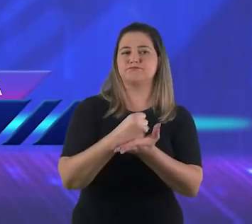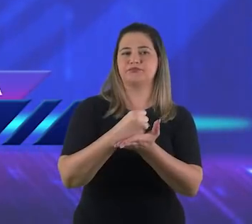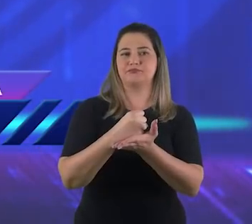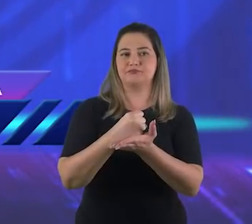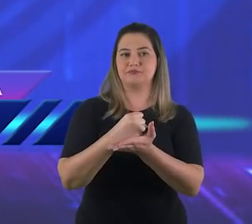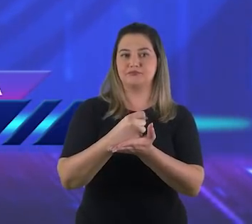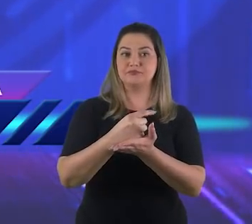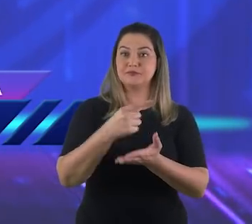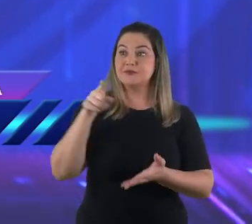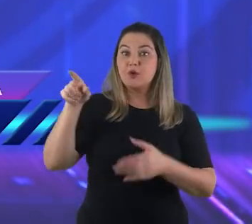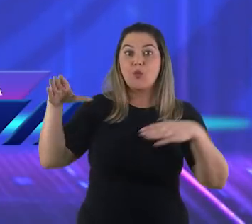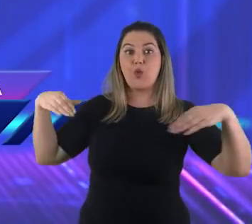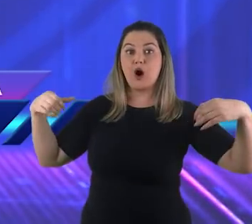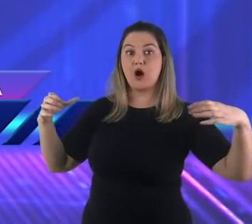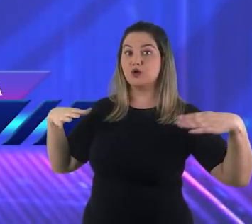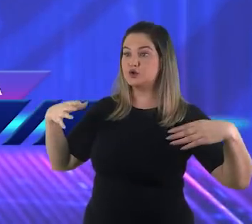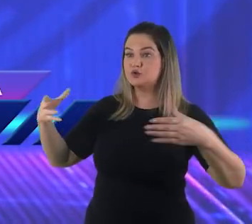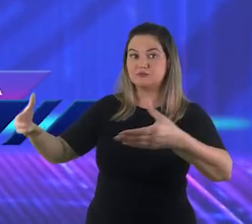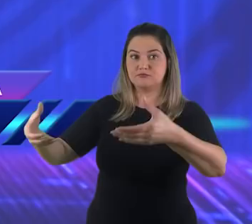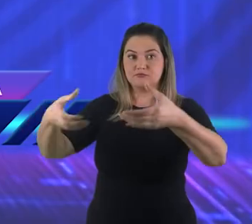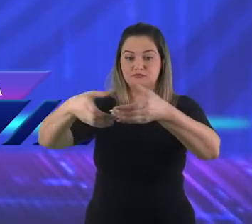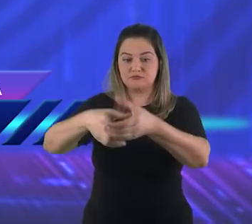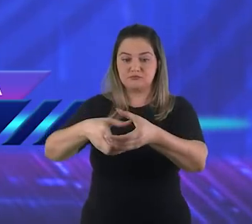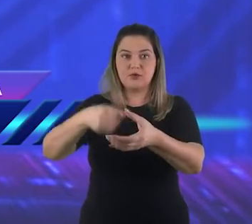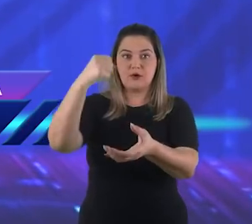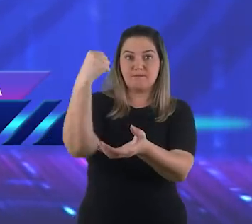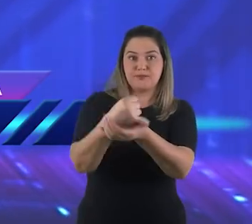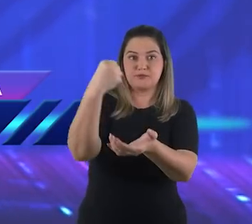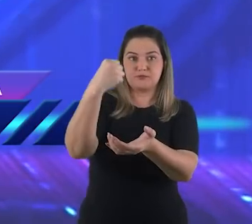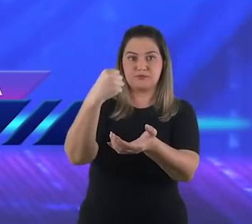anjo sela a profecia, ou seja, ela não